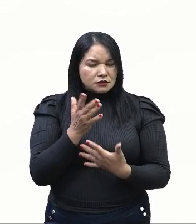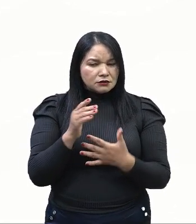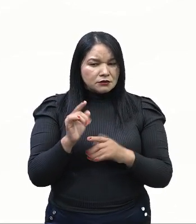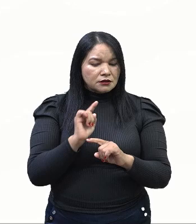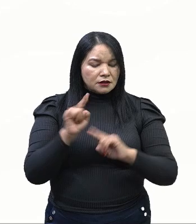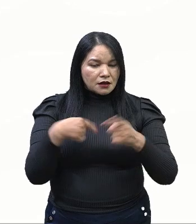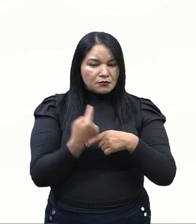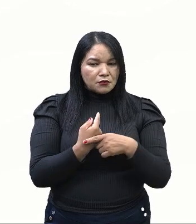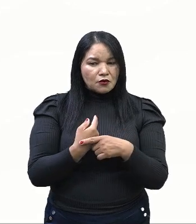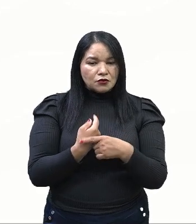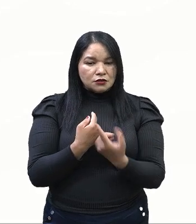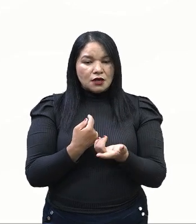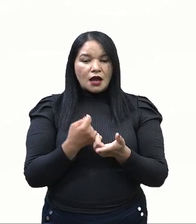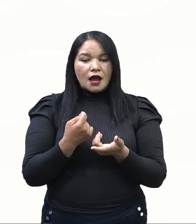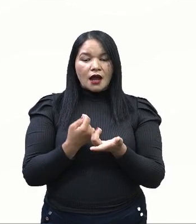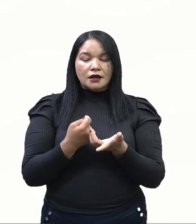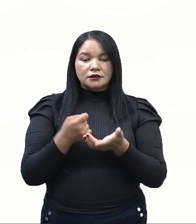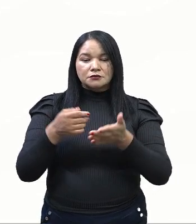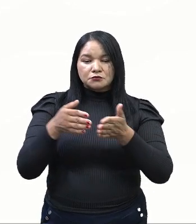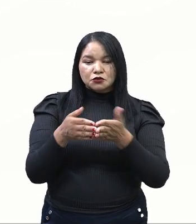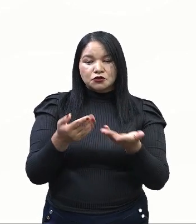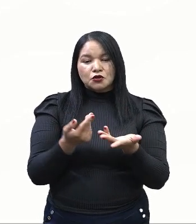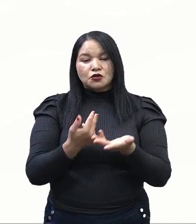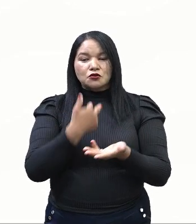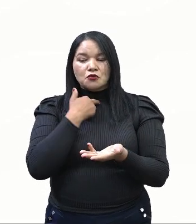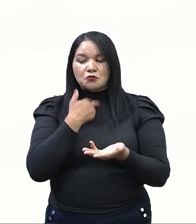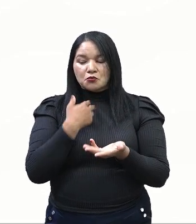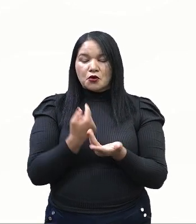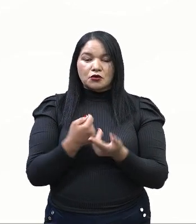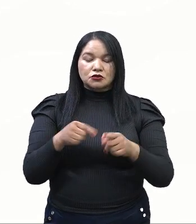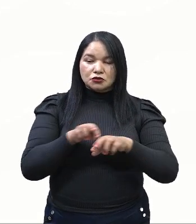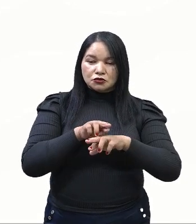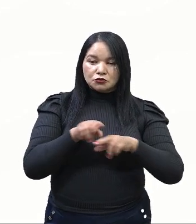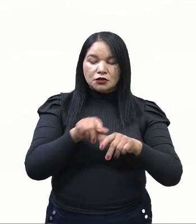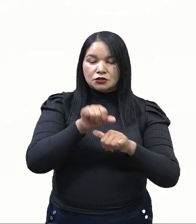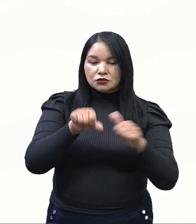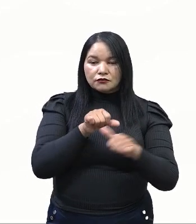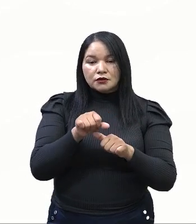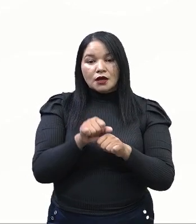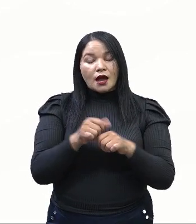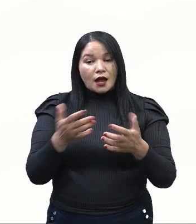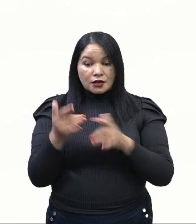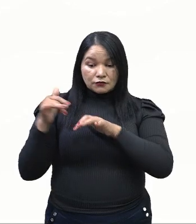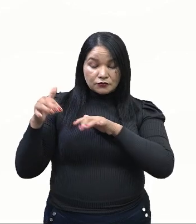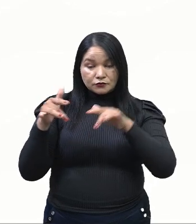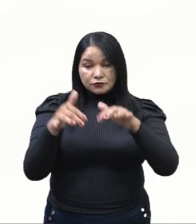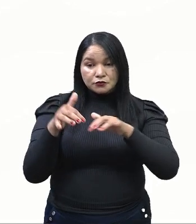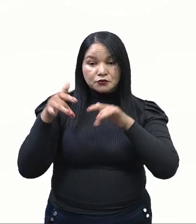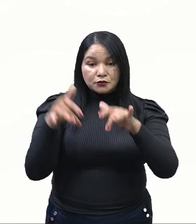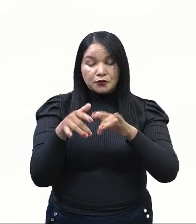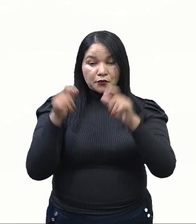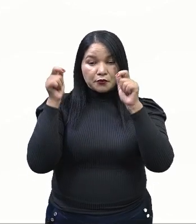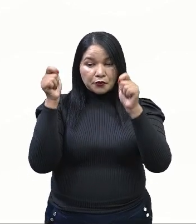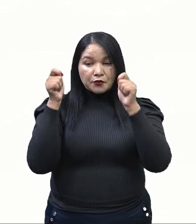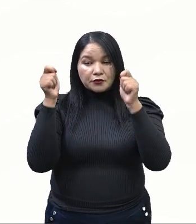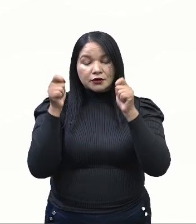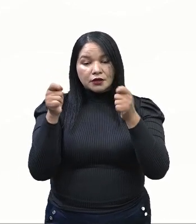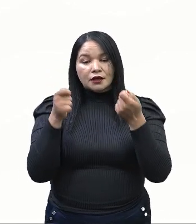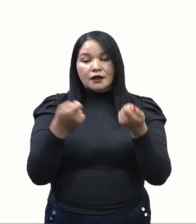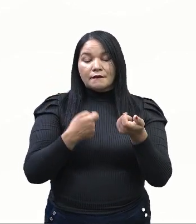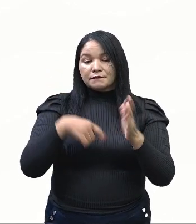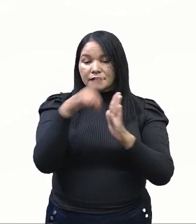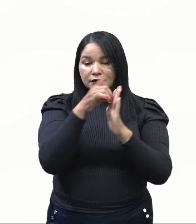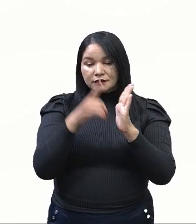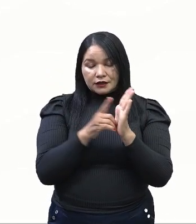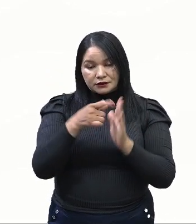haver contestação e a gente fala em grandes mobilizações de operários, grandes greves a partir da década de